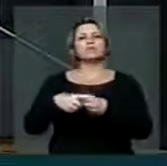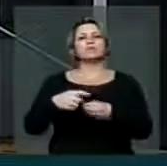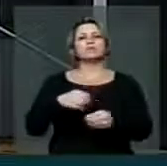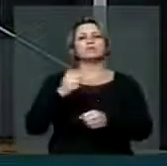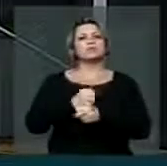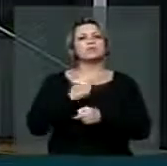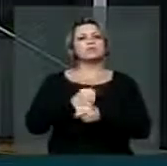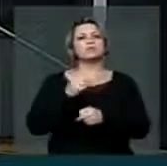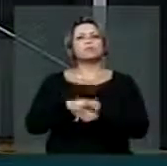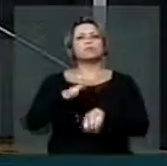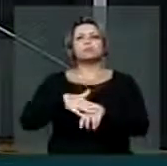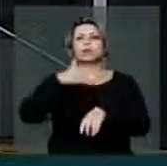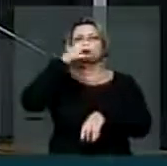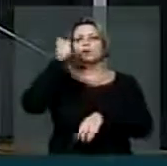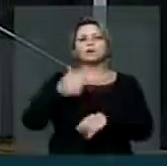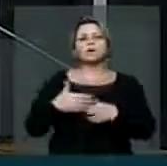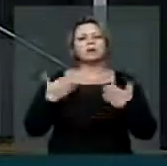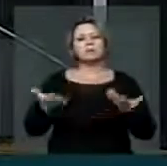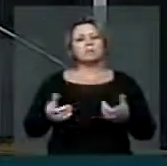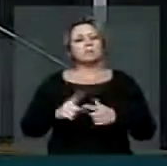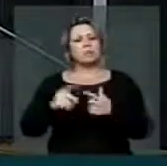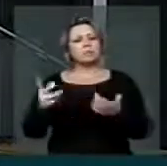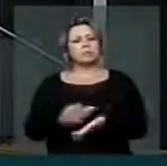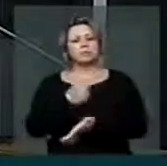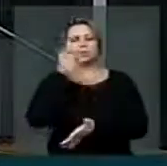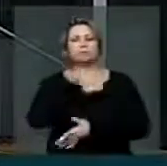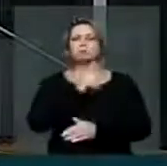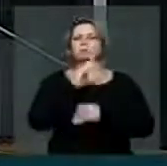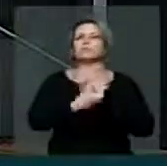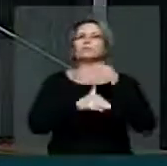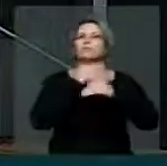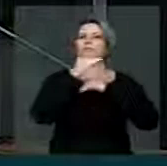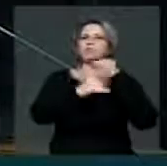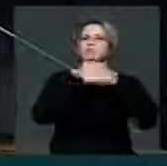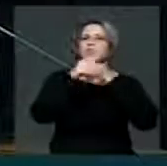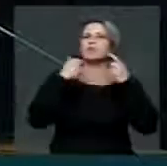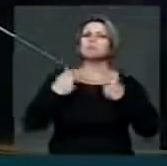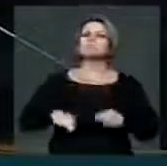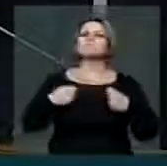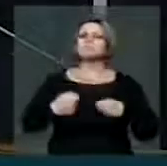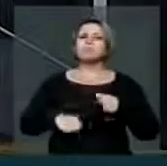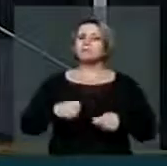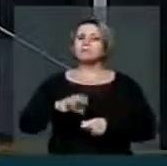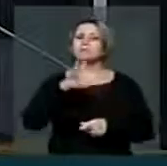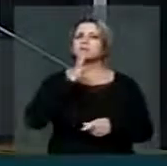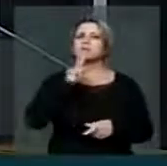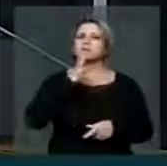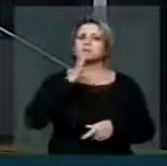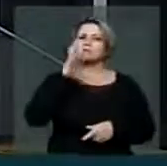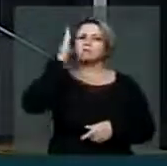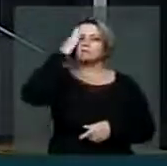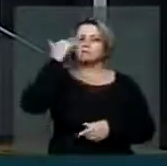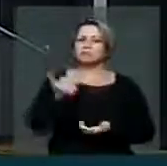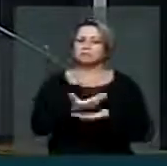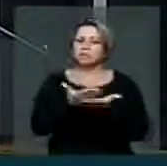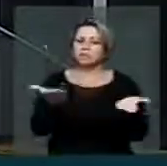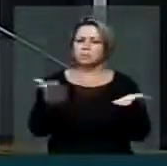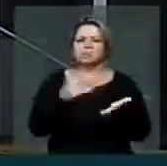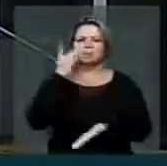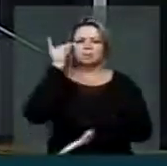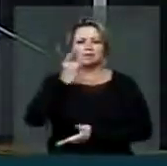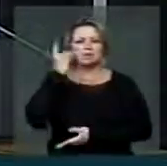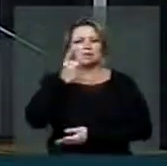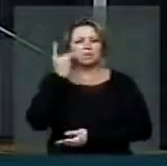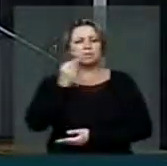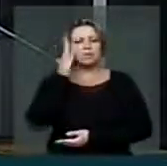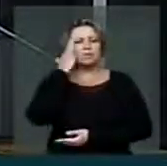de melhoria. Mas, apesar desses avanços, é preciso reconhecer, caros deputados, queridas